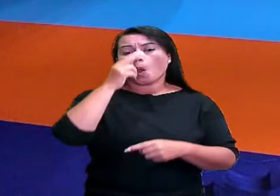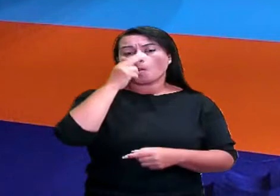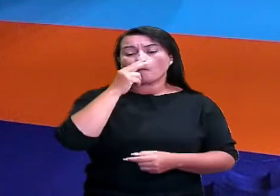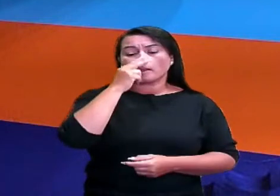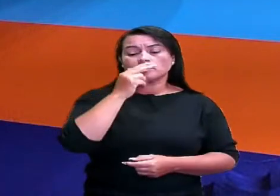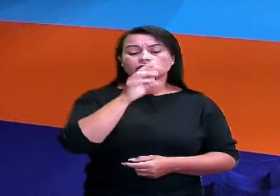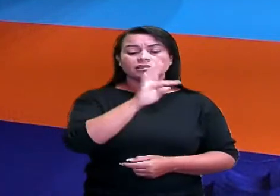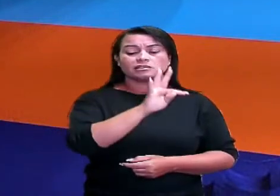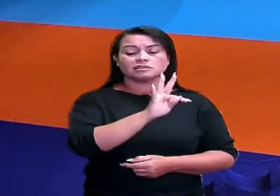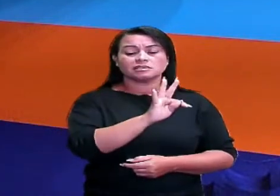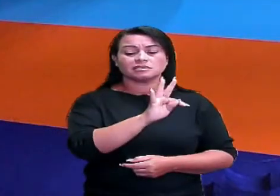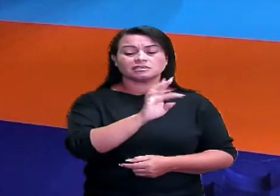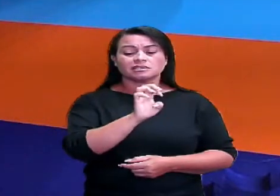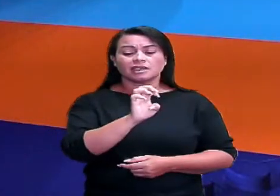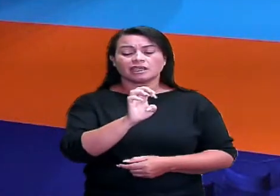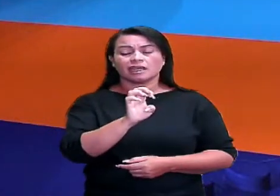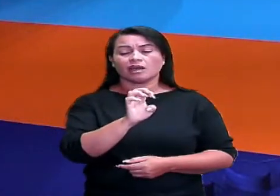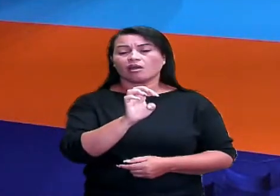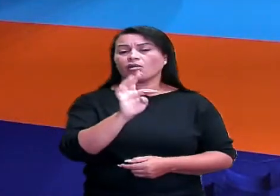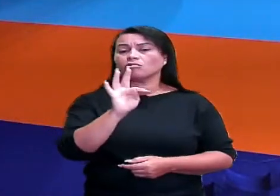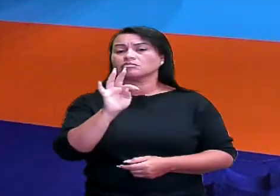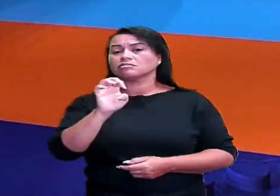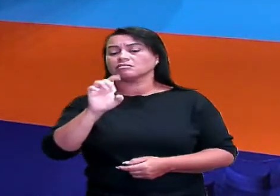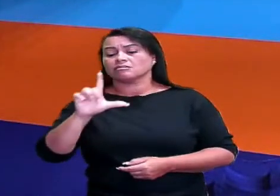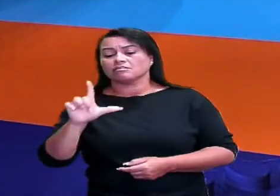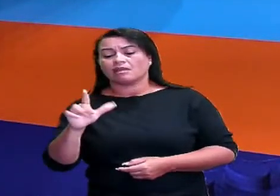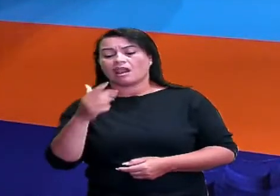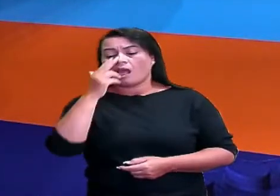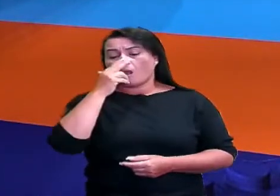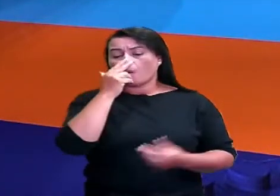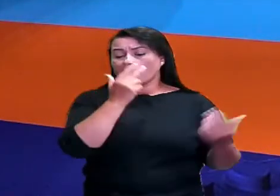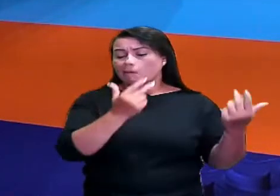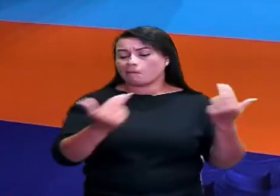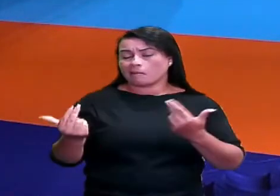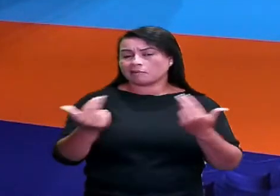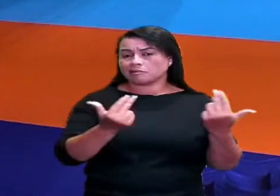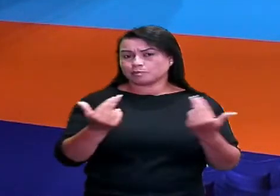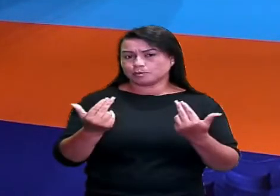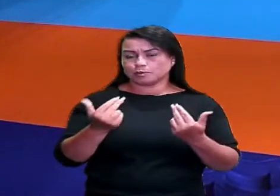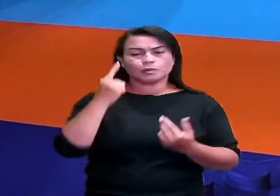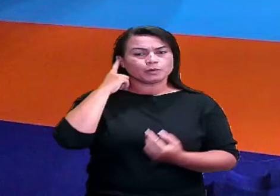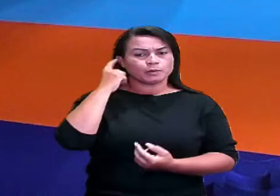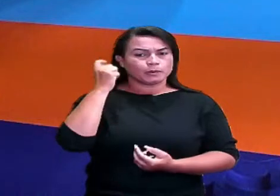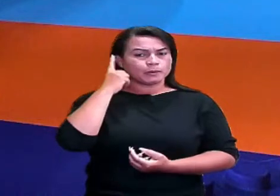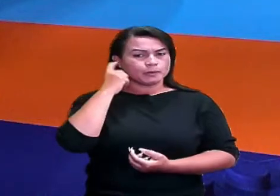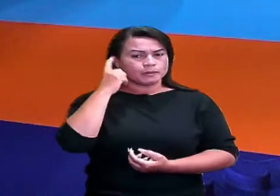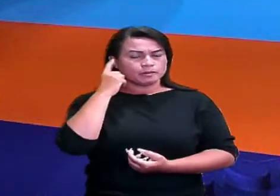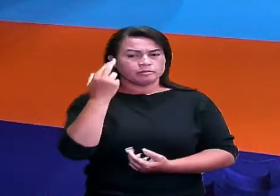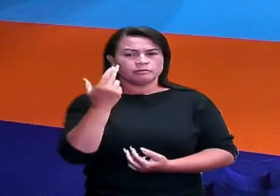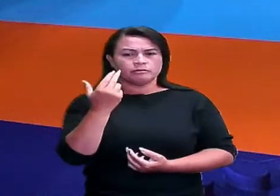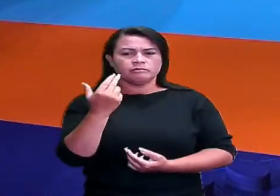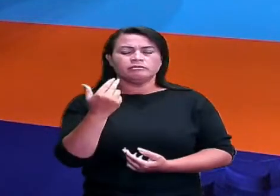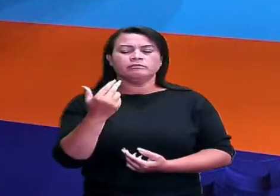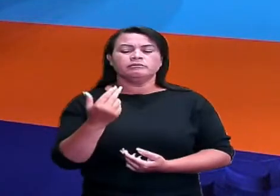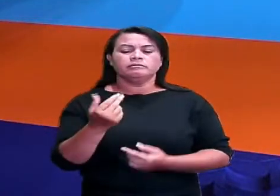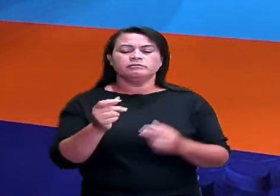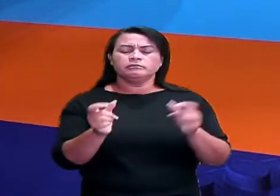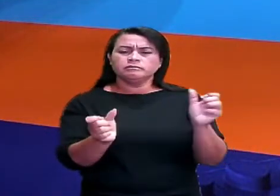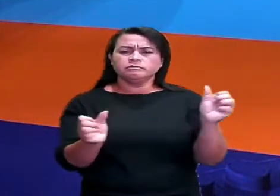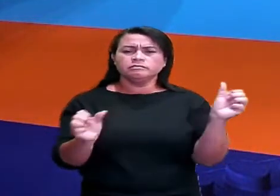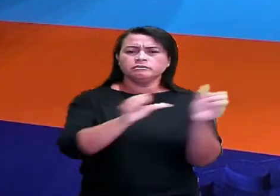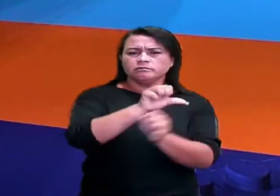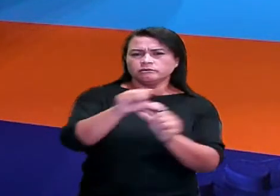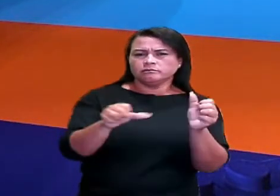mesmo. Mesmo ela estando depois com uma consoante, após a letra T, ela vai ter o mesmo